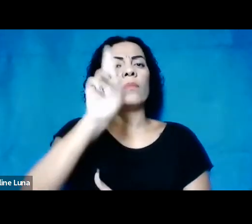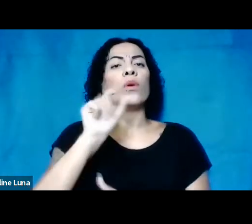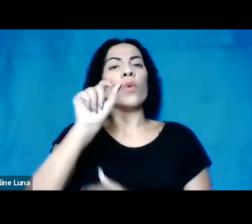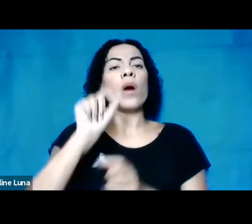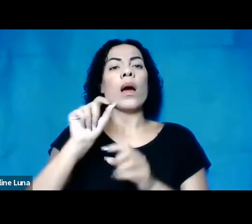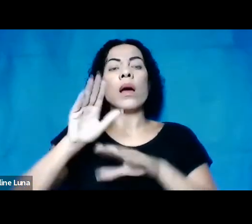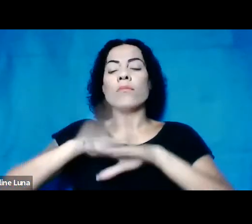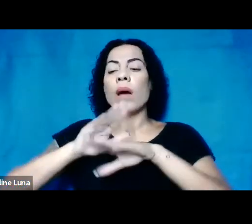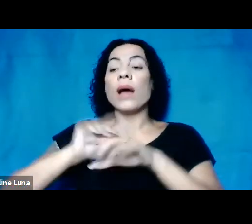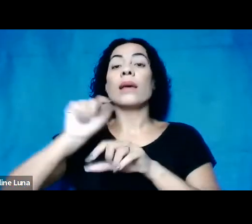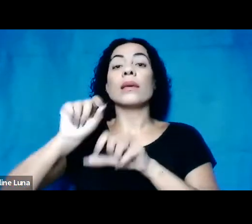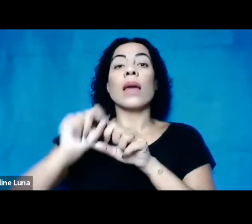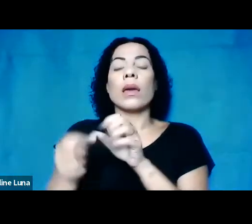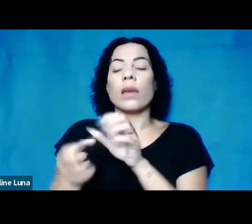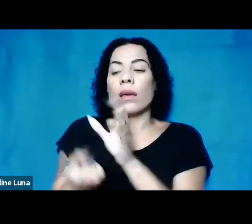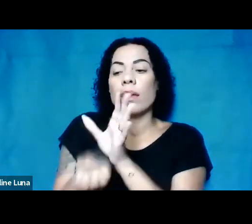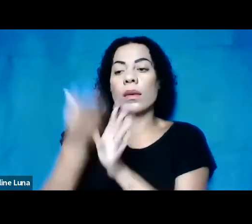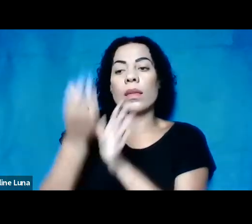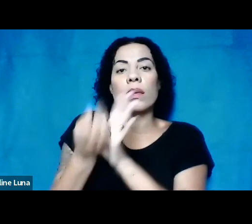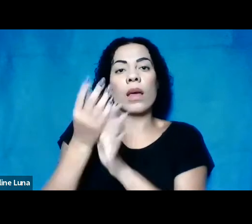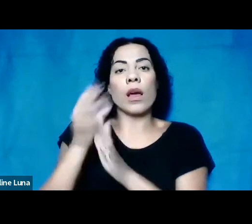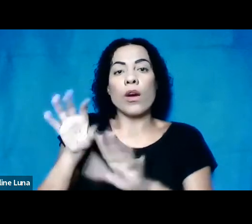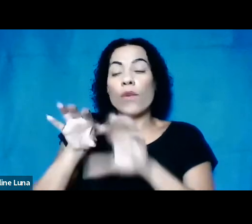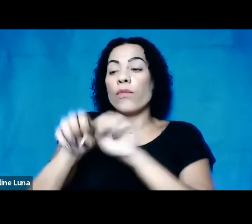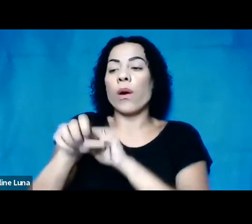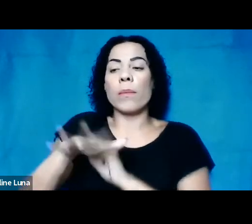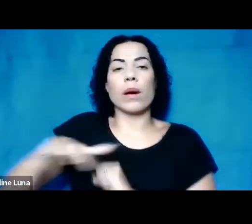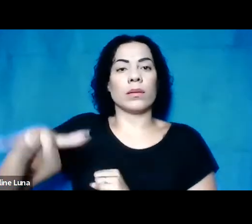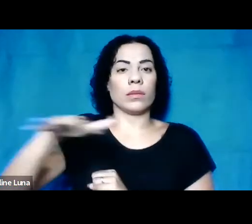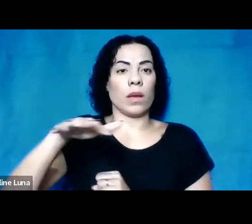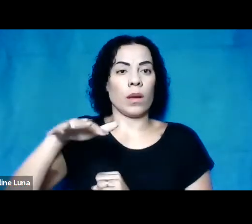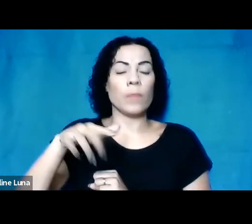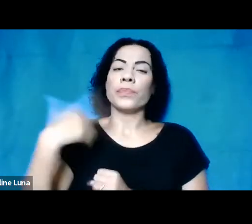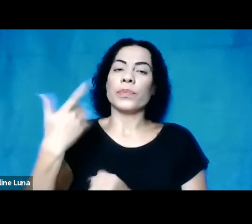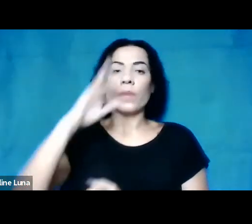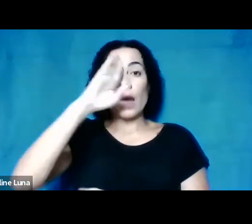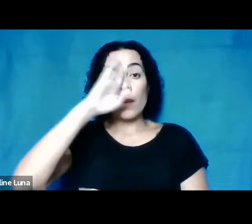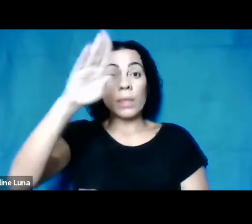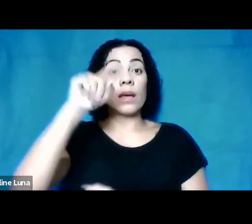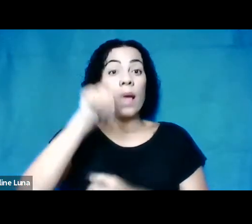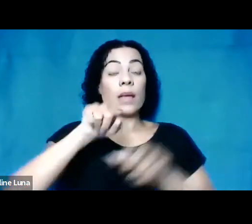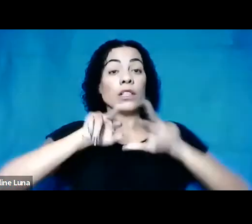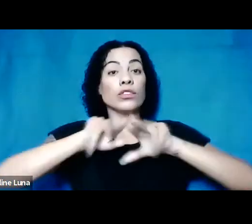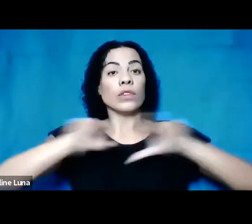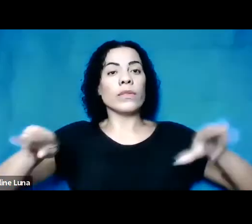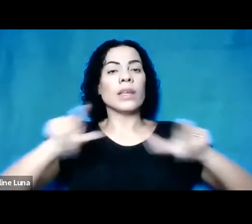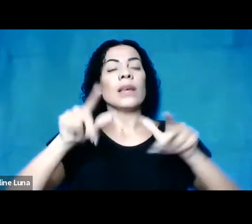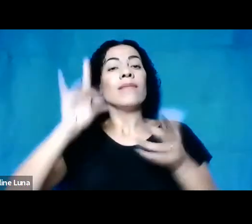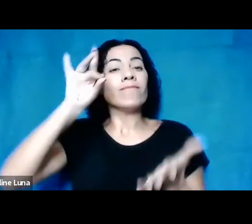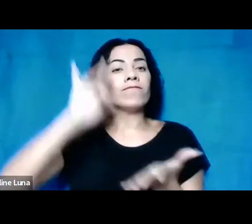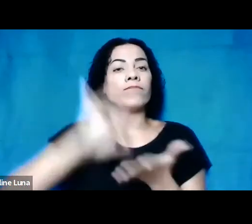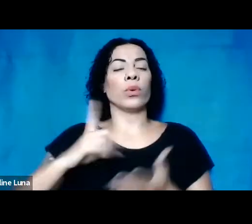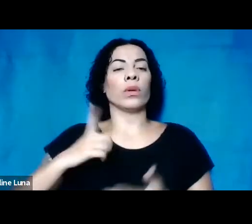esses conteúdos, né? Então, assim, é fundamental que essa diversidade ela esteja no nosso cotidiano de fato.